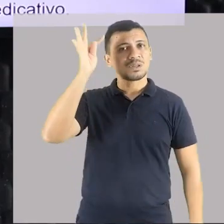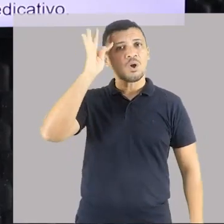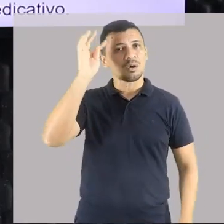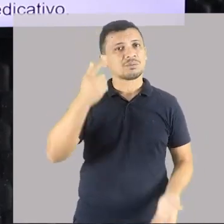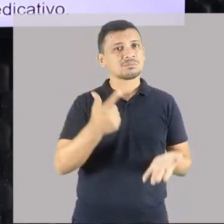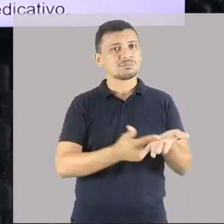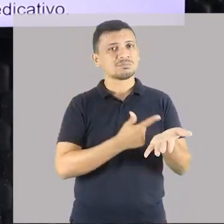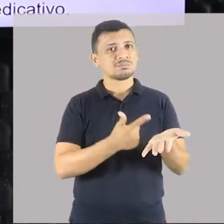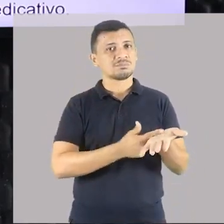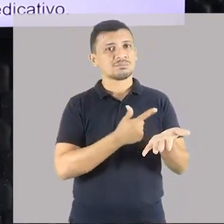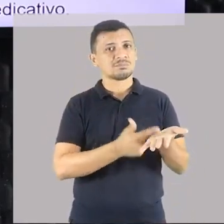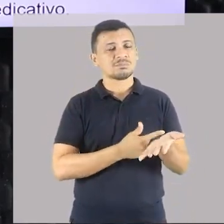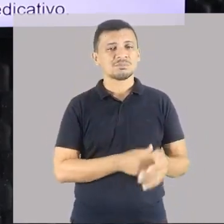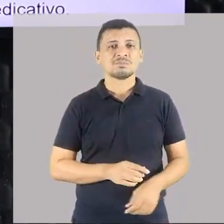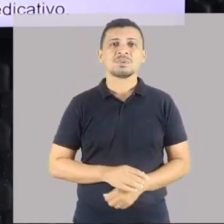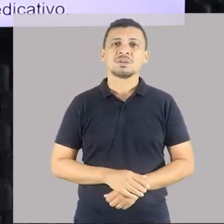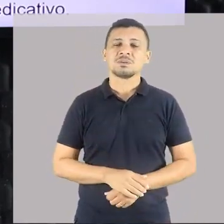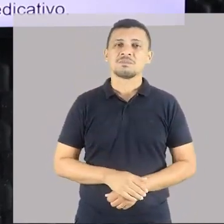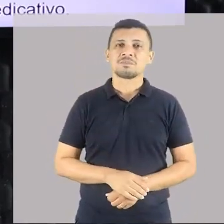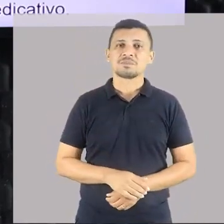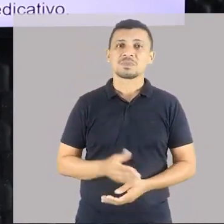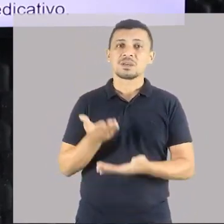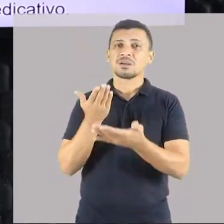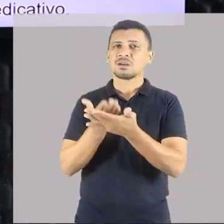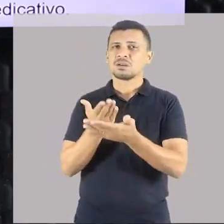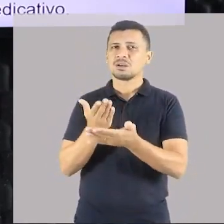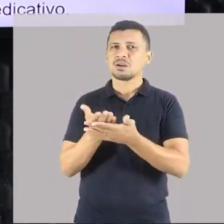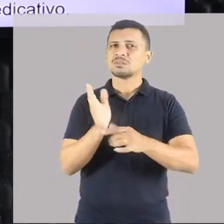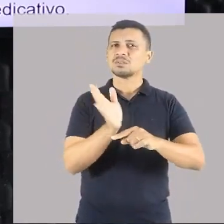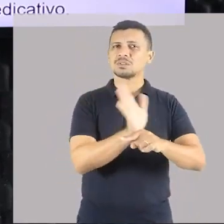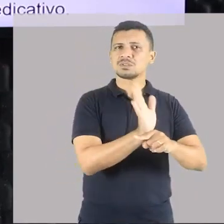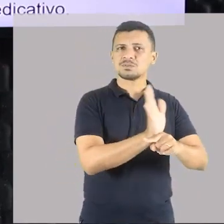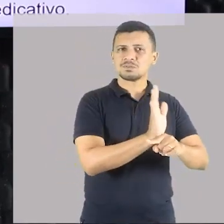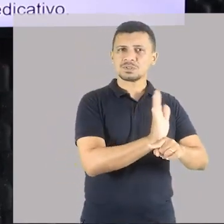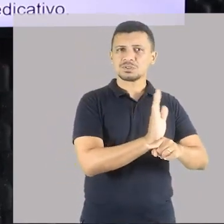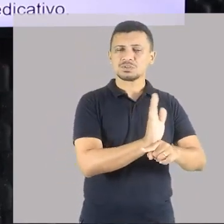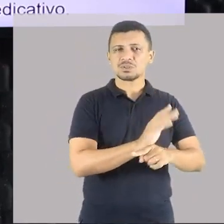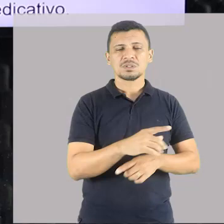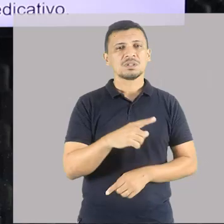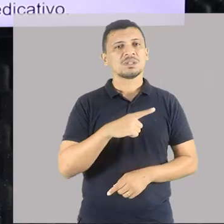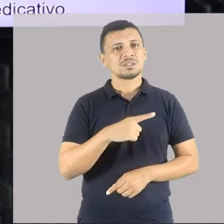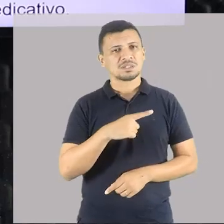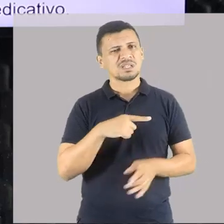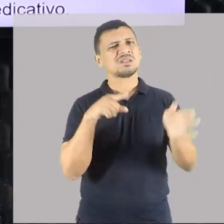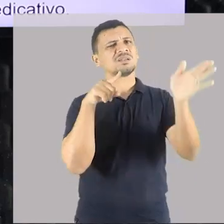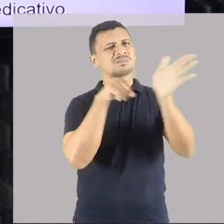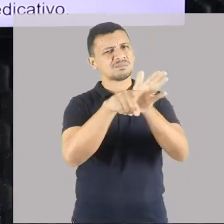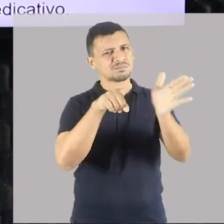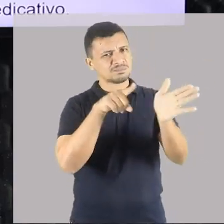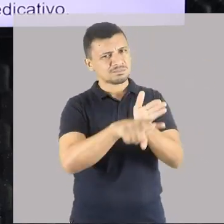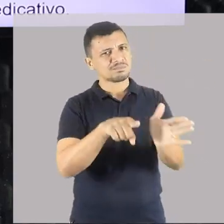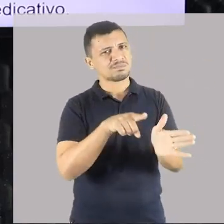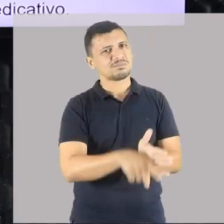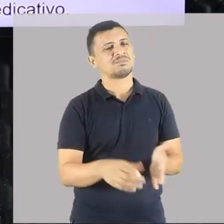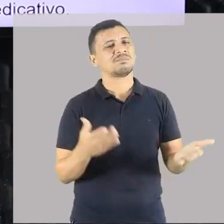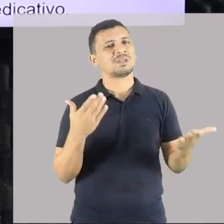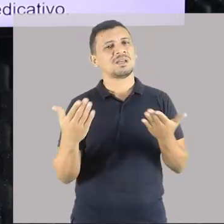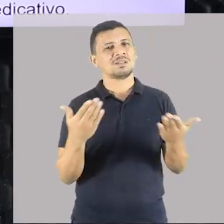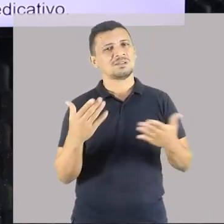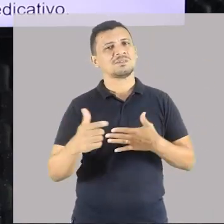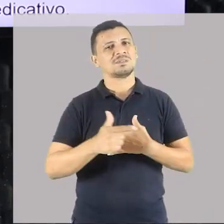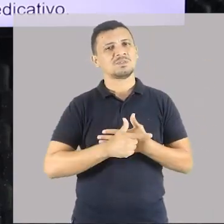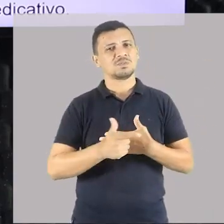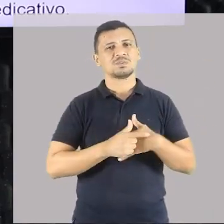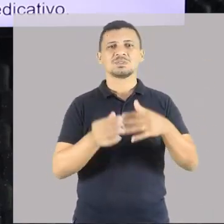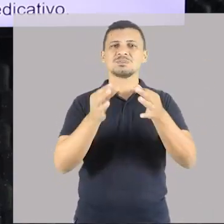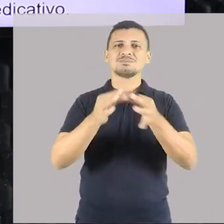material. Nessa aula, né, desse vídeo, tem muitas questões para vocês analisarem funções